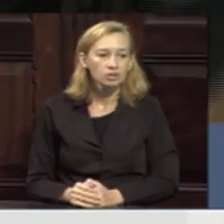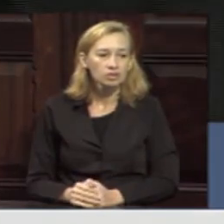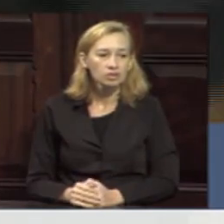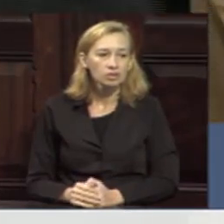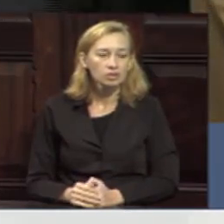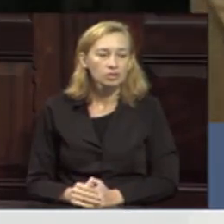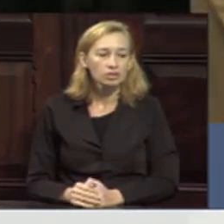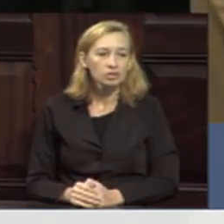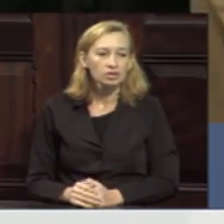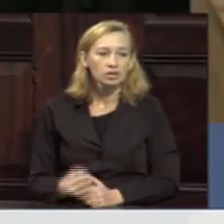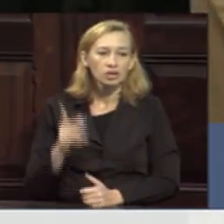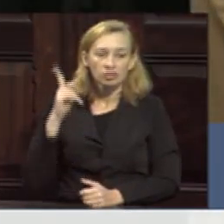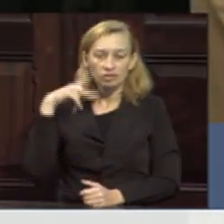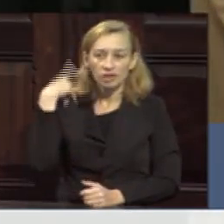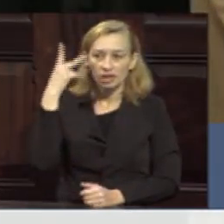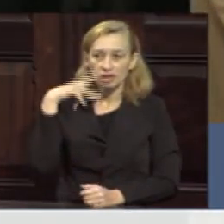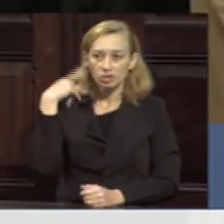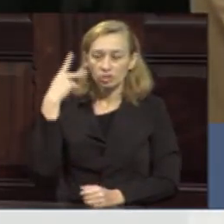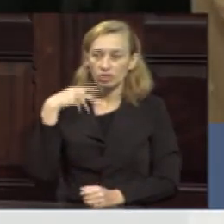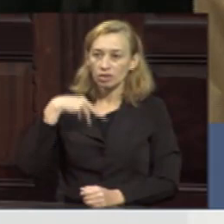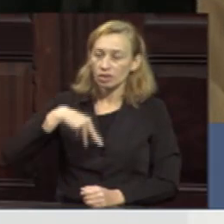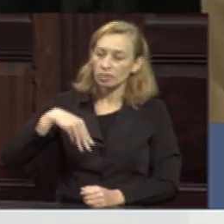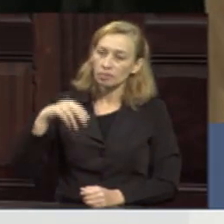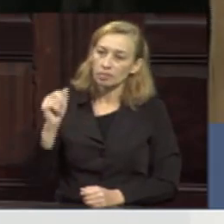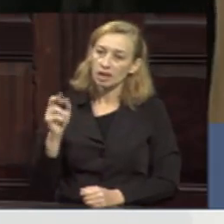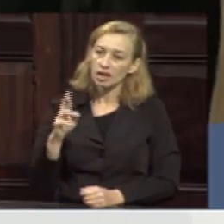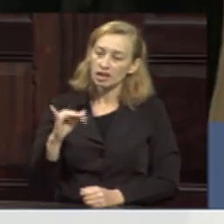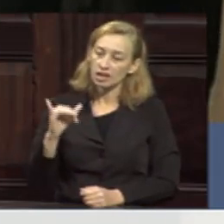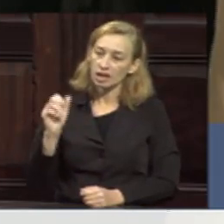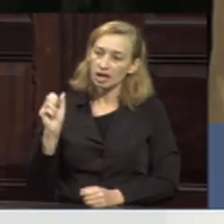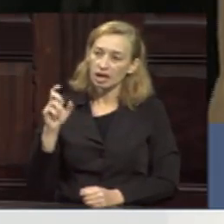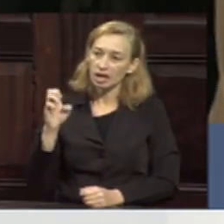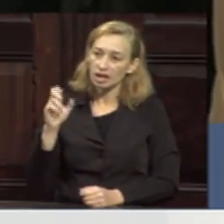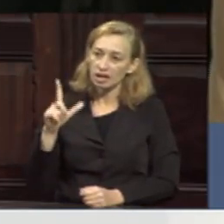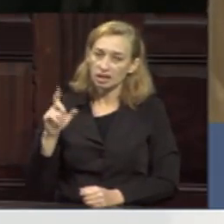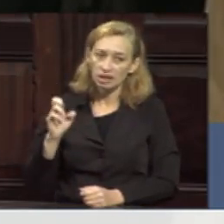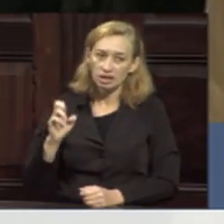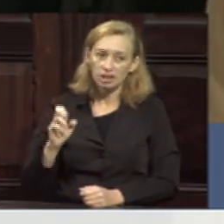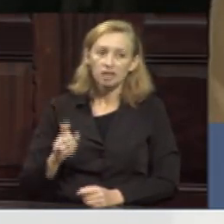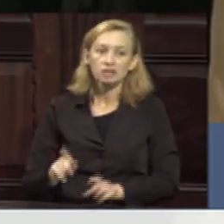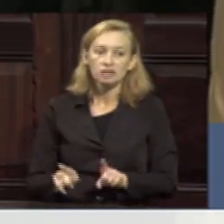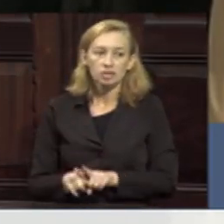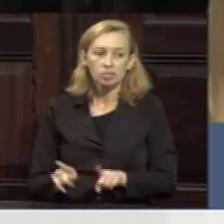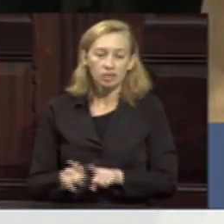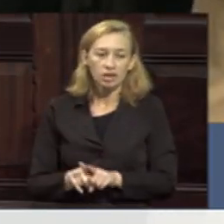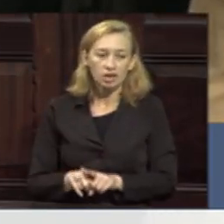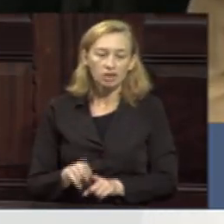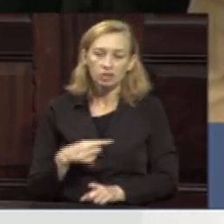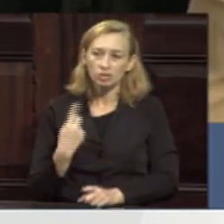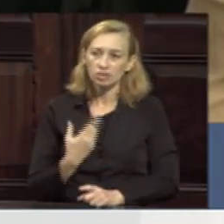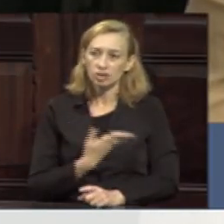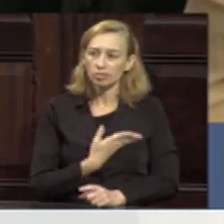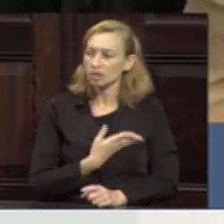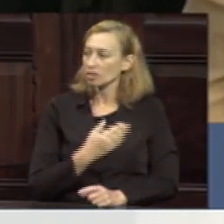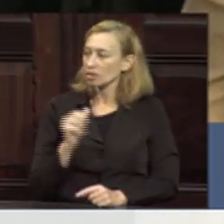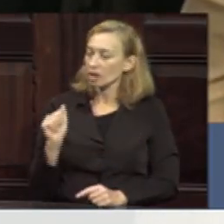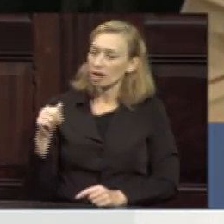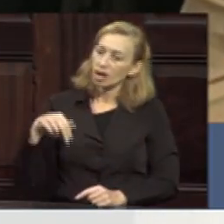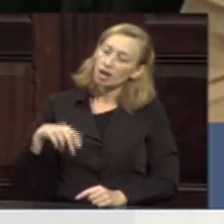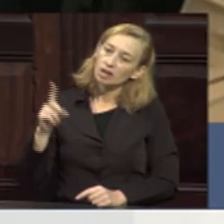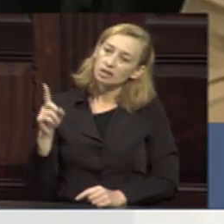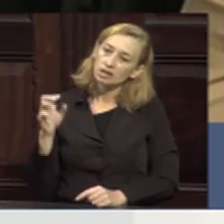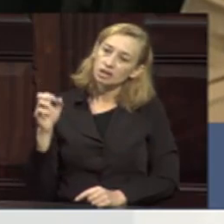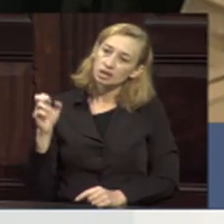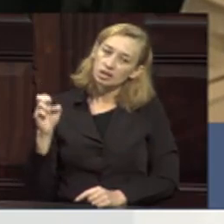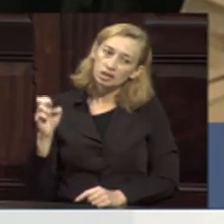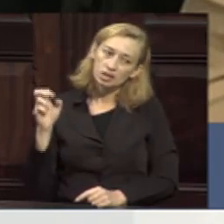vereadora Marielle e do militante Anderson, além, deputado Eliomar, de nos somarmos à bancada do PT, o que Vossa